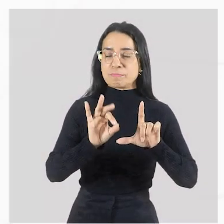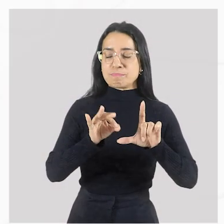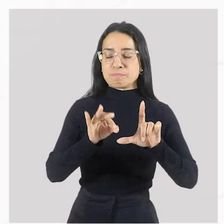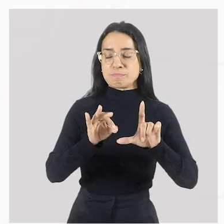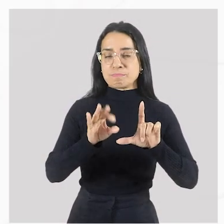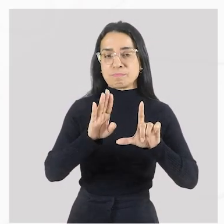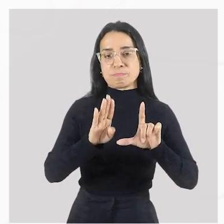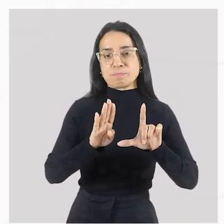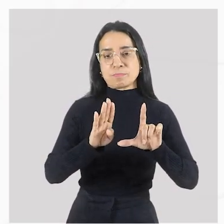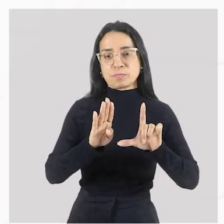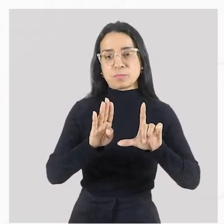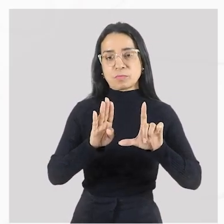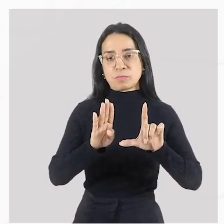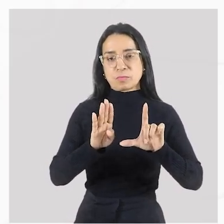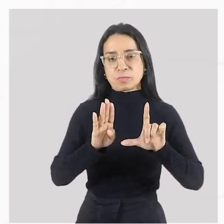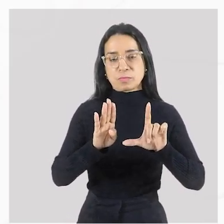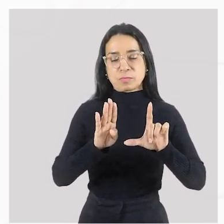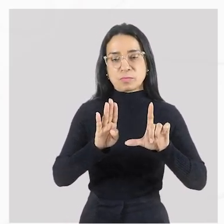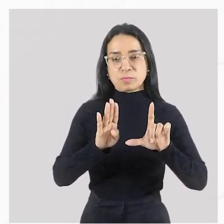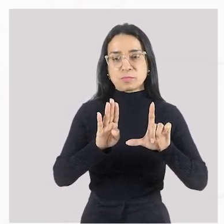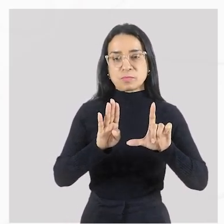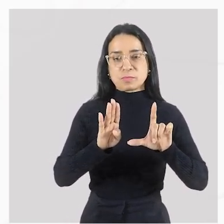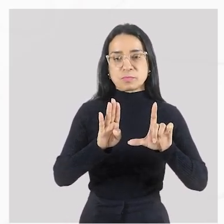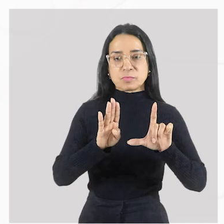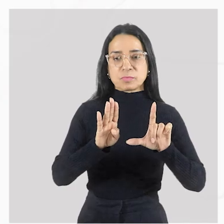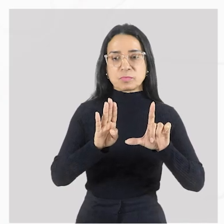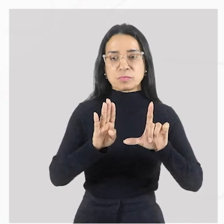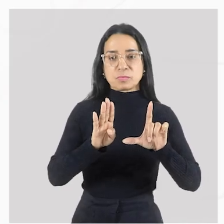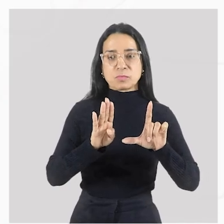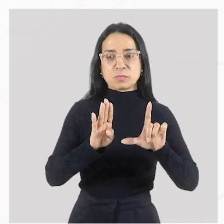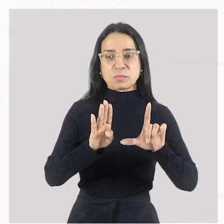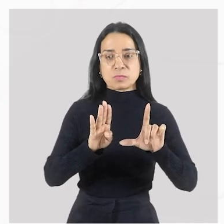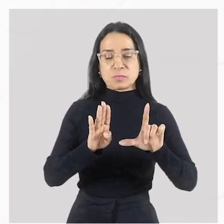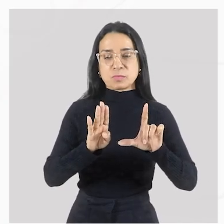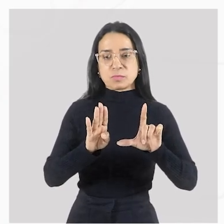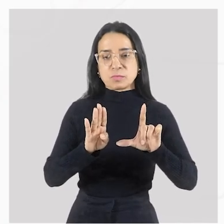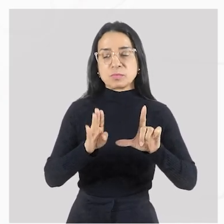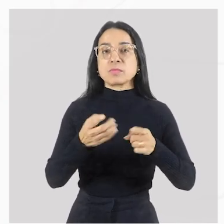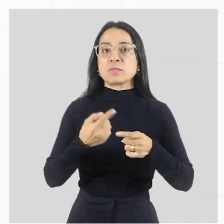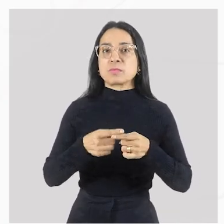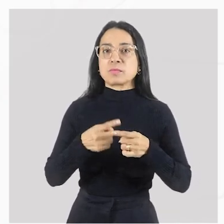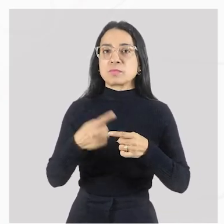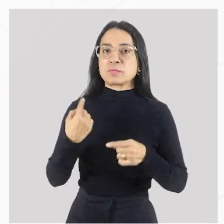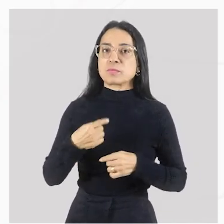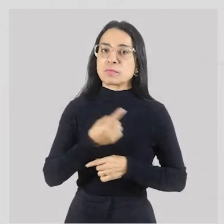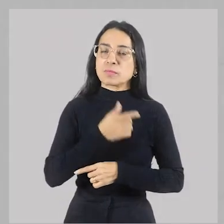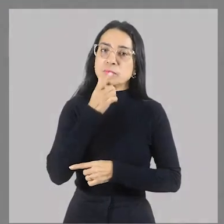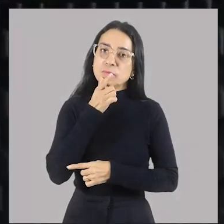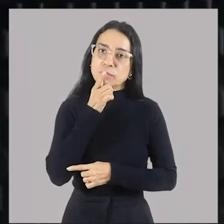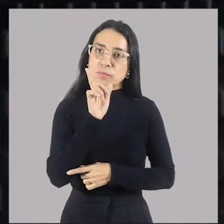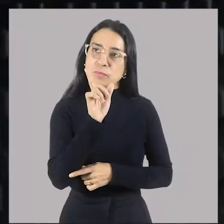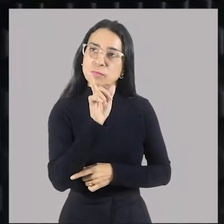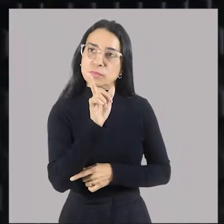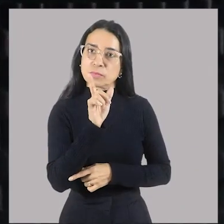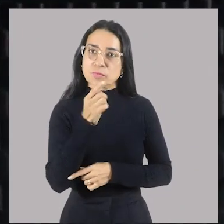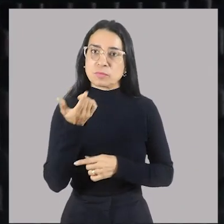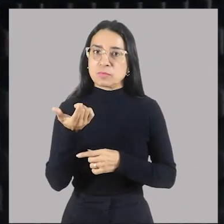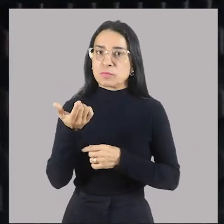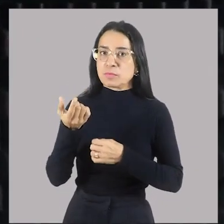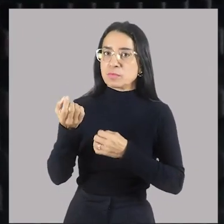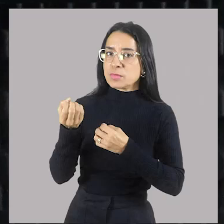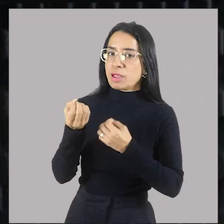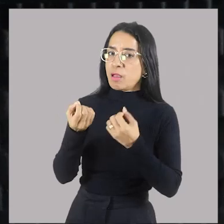que apresenta contração voluntária é o tipo esquelético, porque a gente consegue mandar impulsos